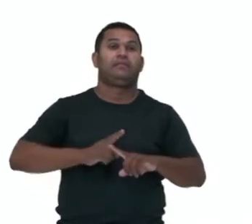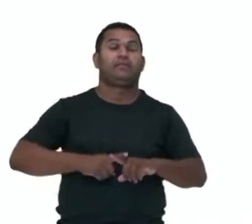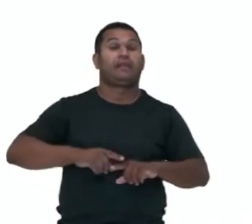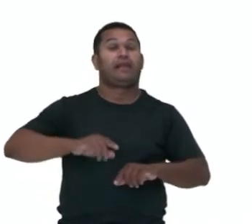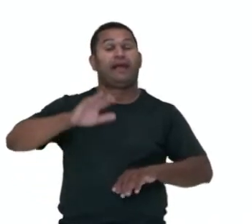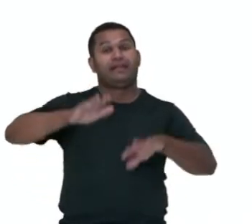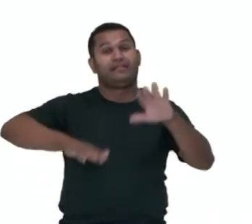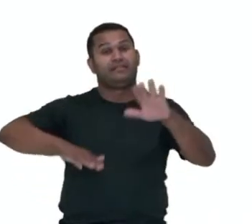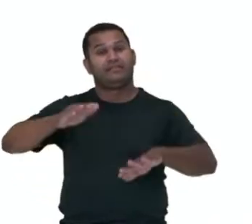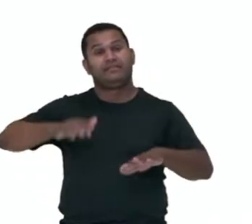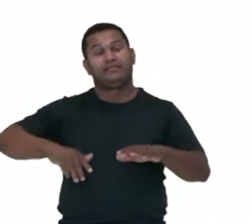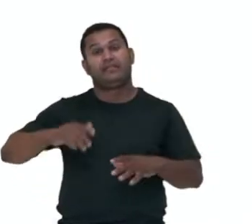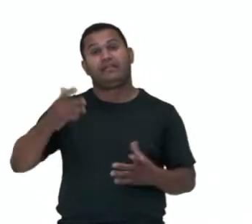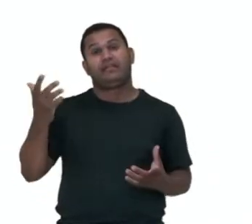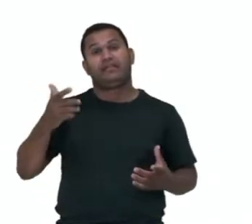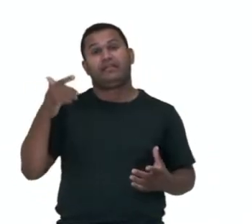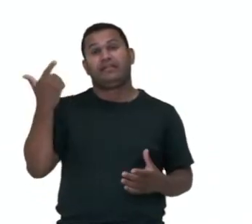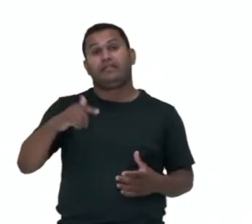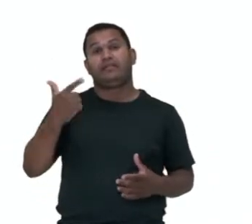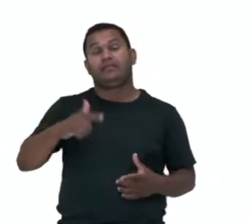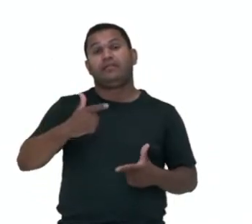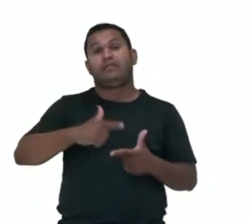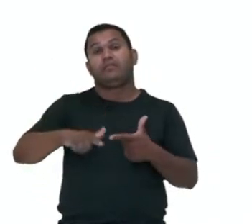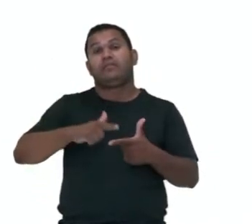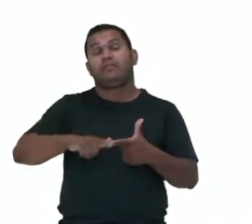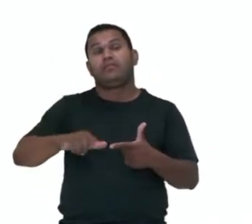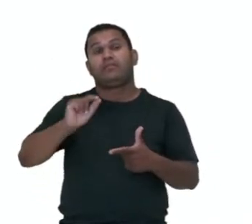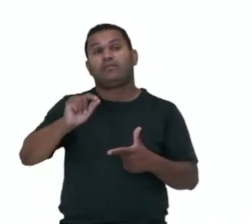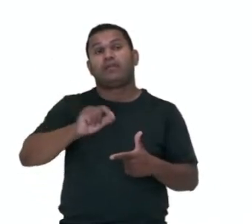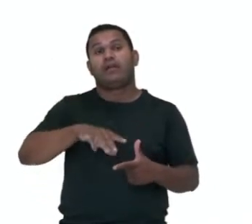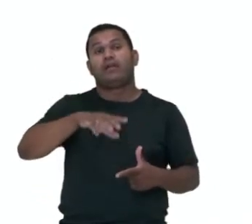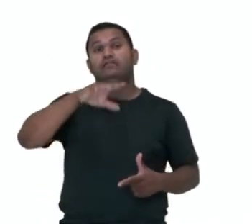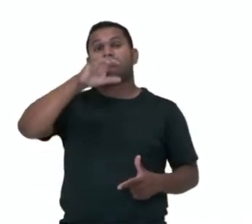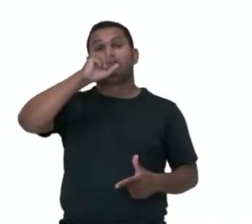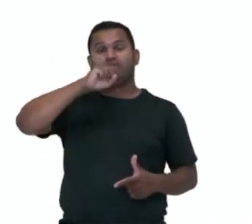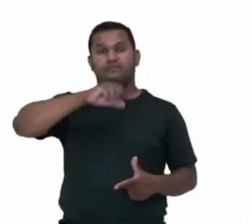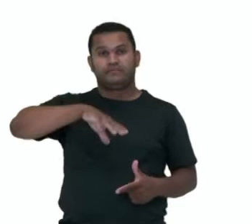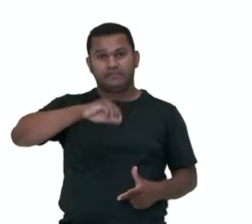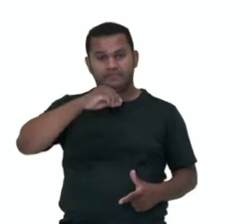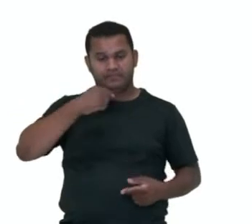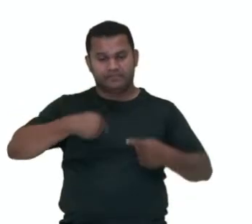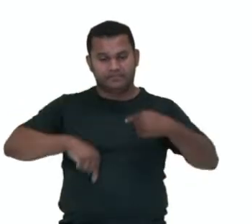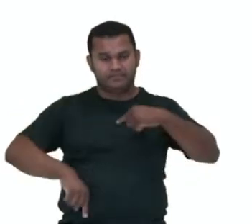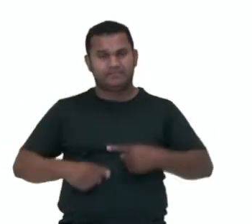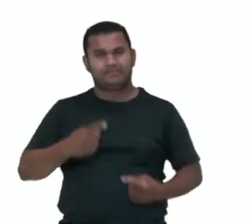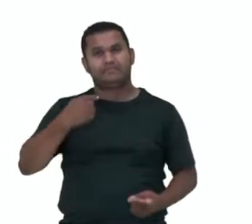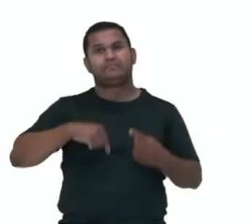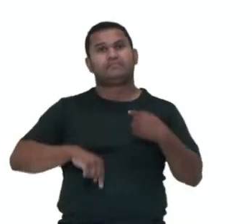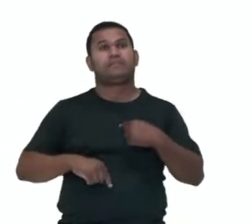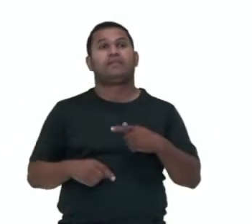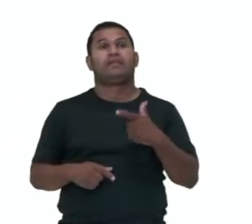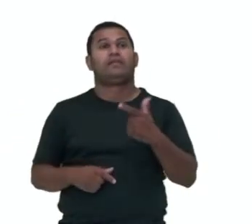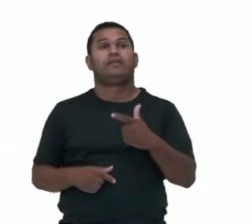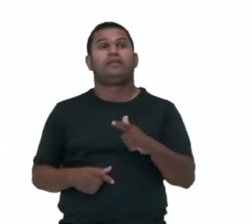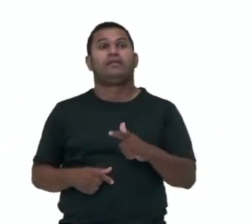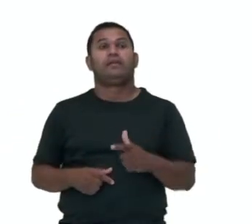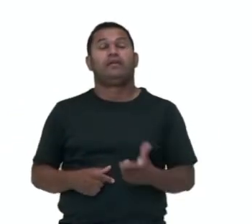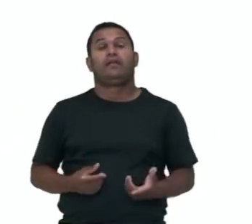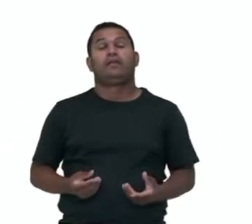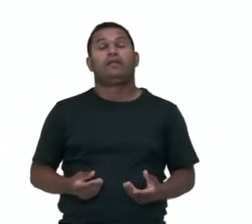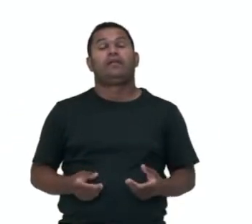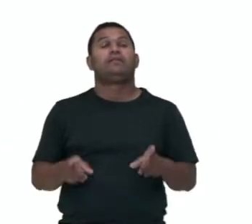né? Algumas doenças respiratórias, cardiovasculares, reprodutivas. Quando a gente fala em reprodutivas, a gente está falando